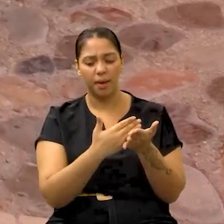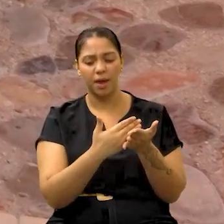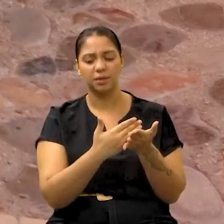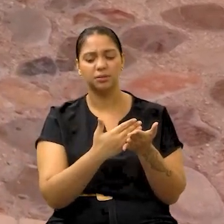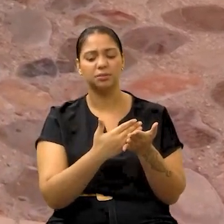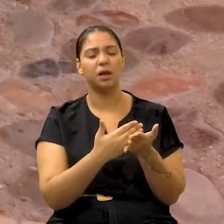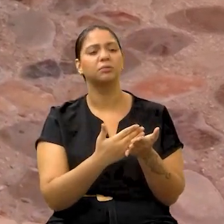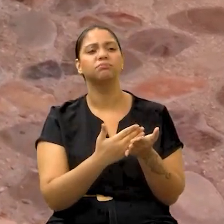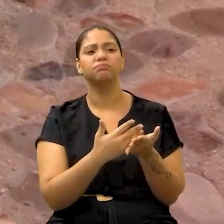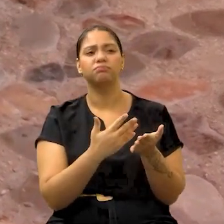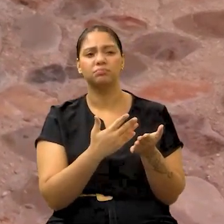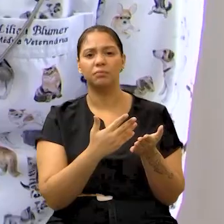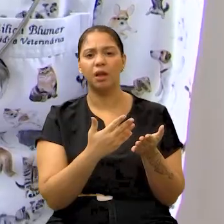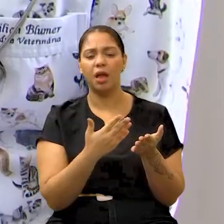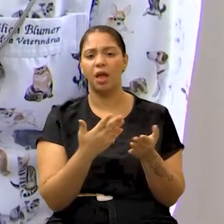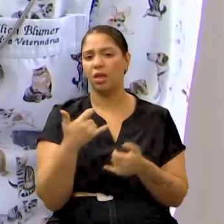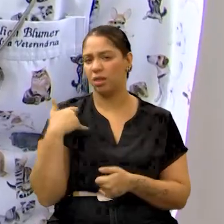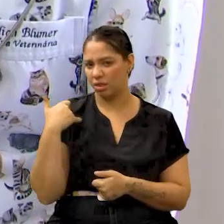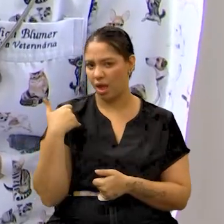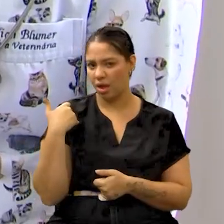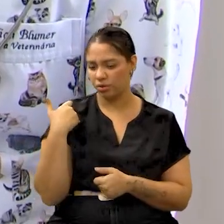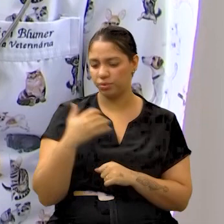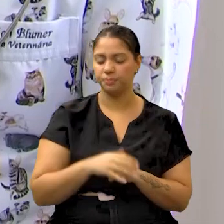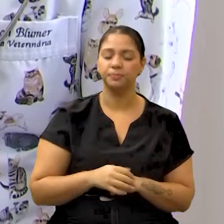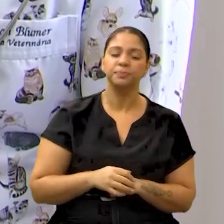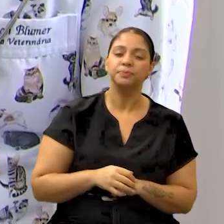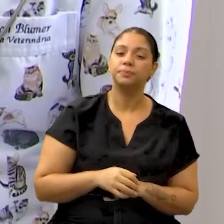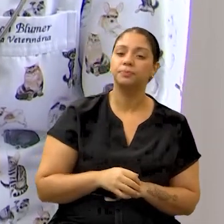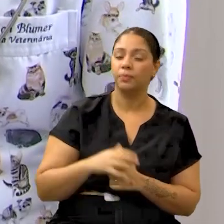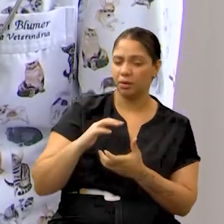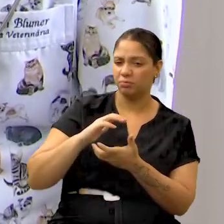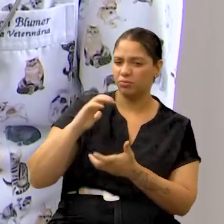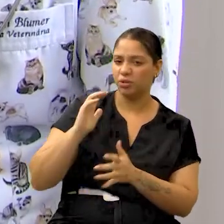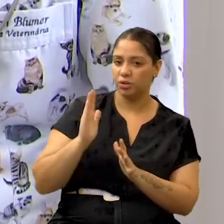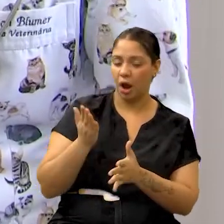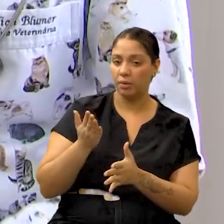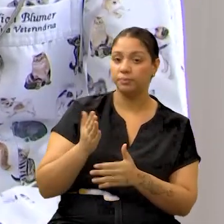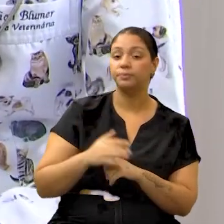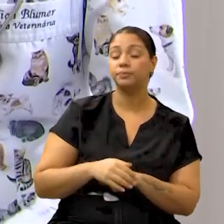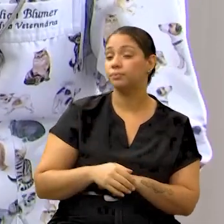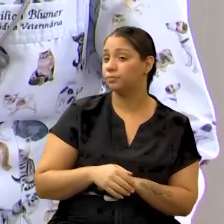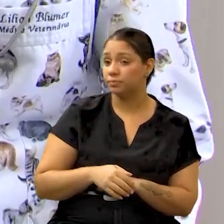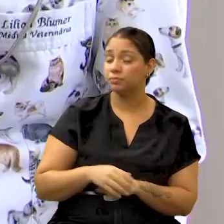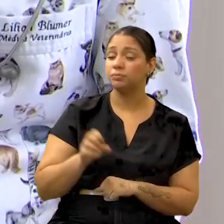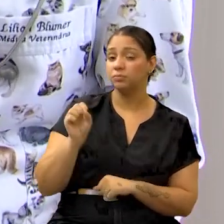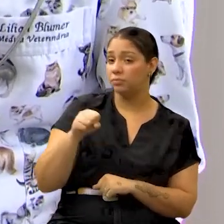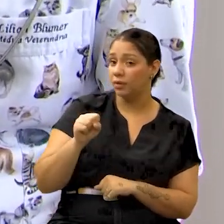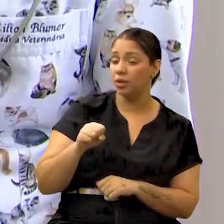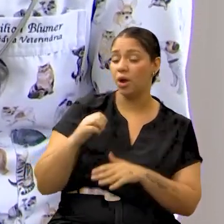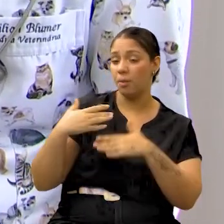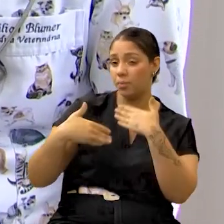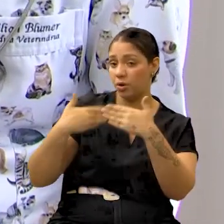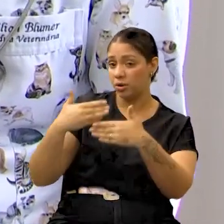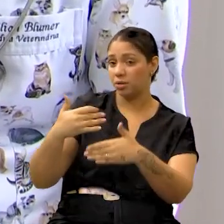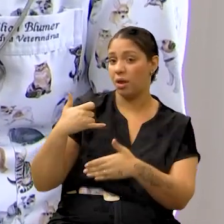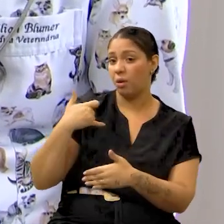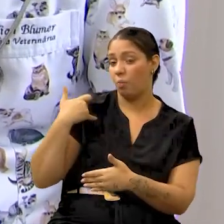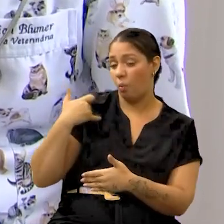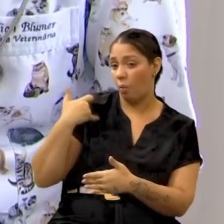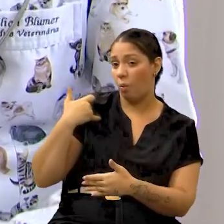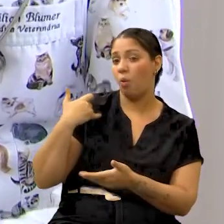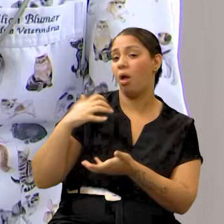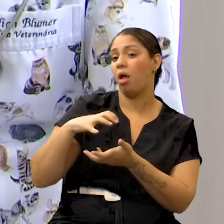doença renal, ela é prevalente nos pacientes idosos. Geralmente pelo próprio processo de envelhecimento